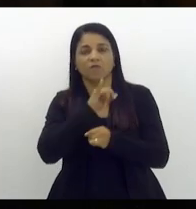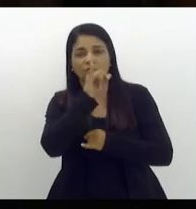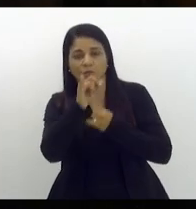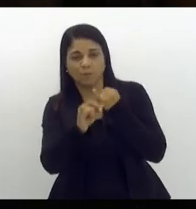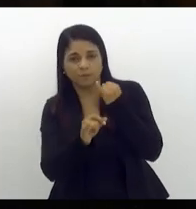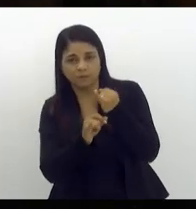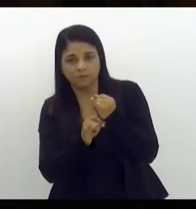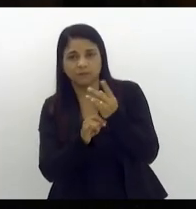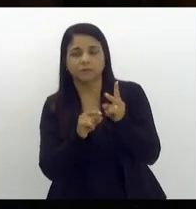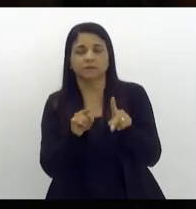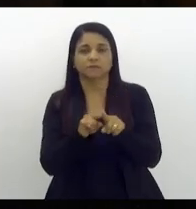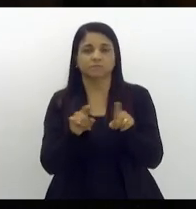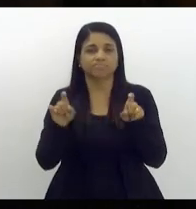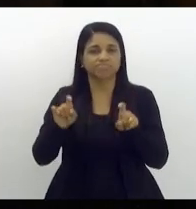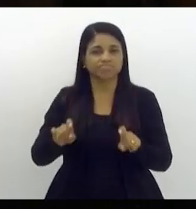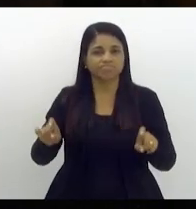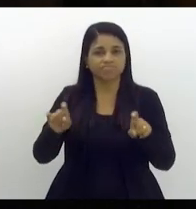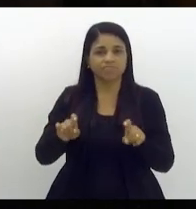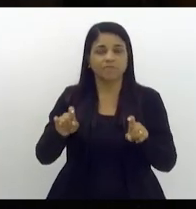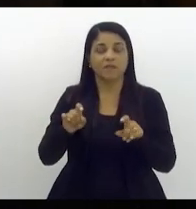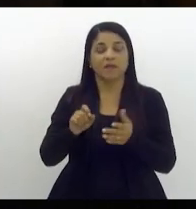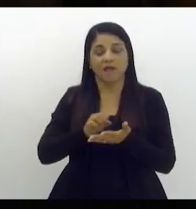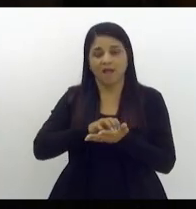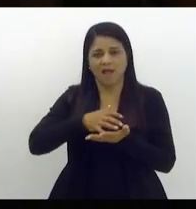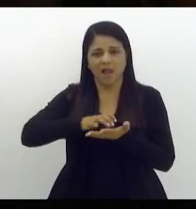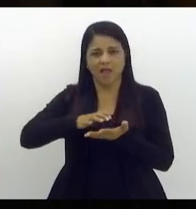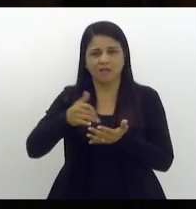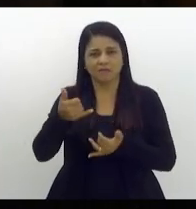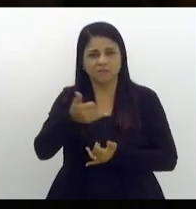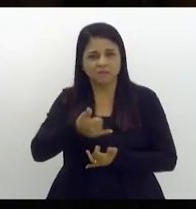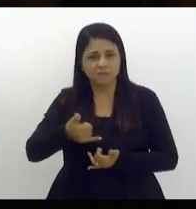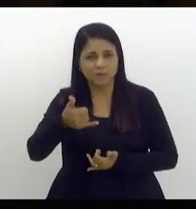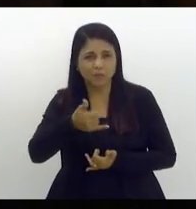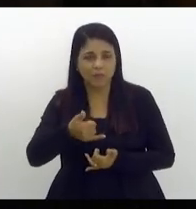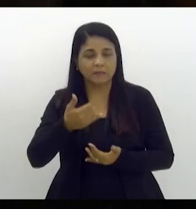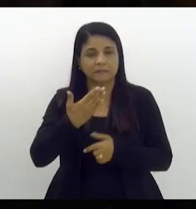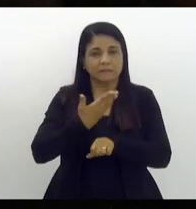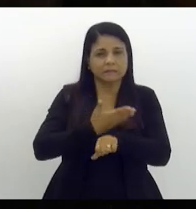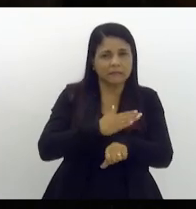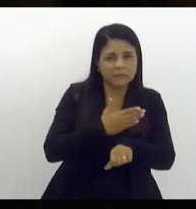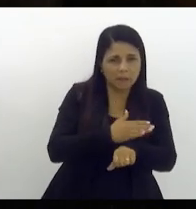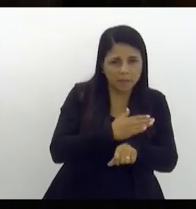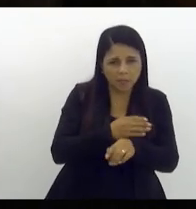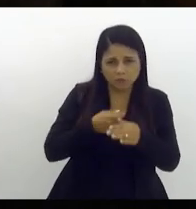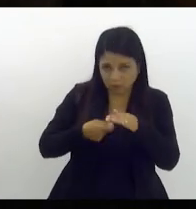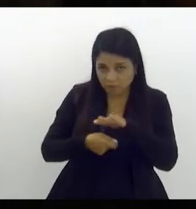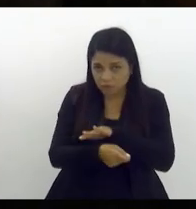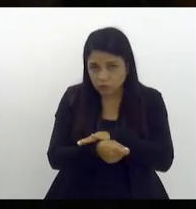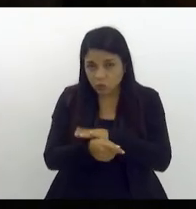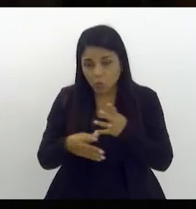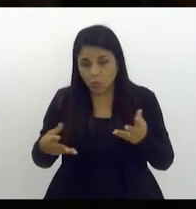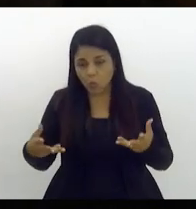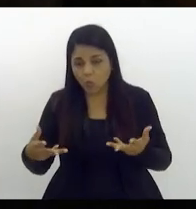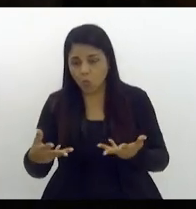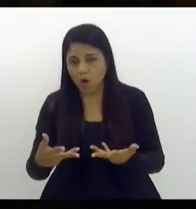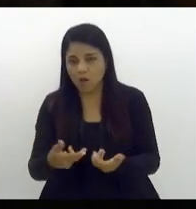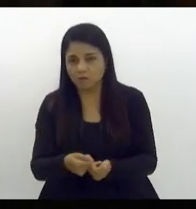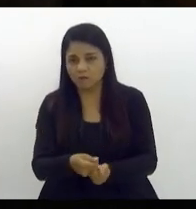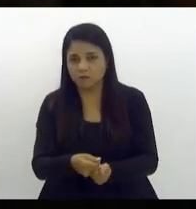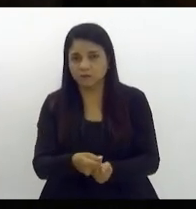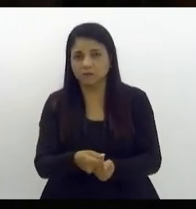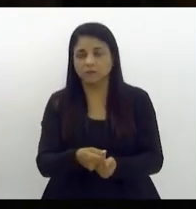pelos telefones celulares, né, de treinamento, de qualificação